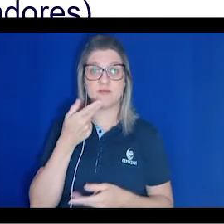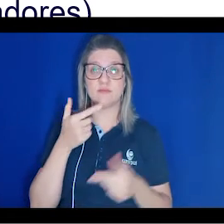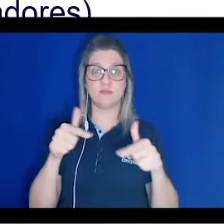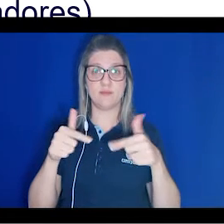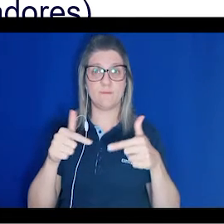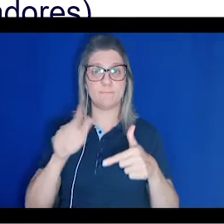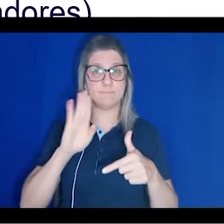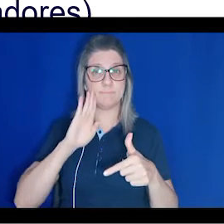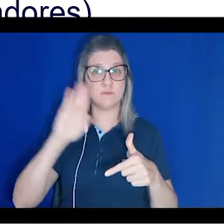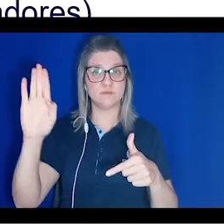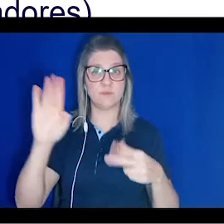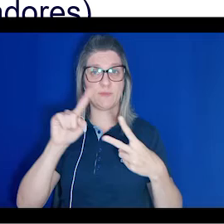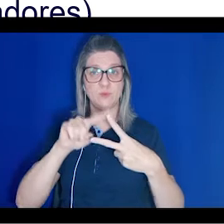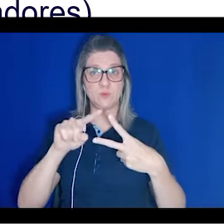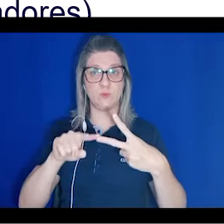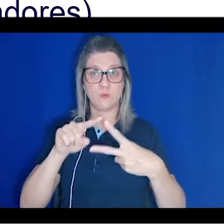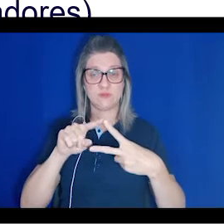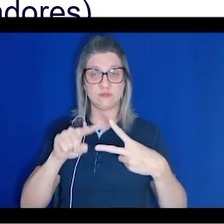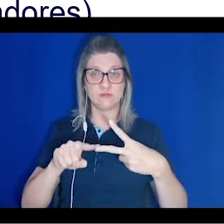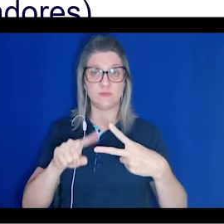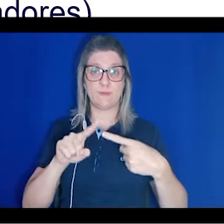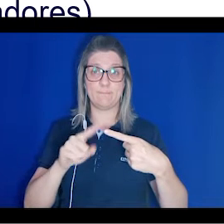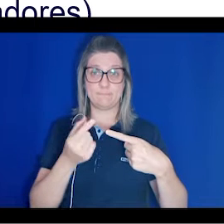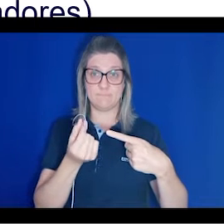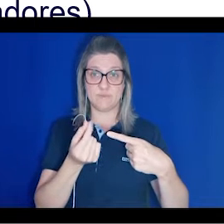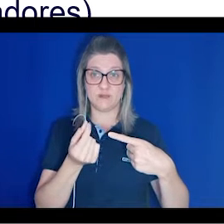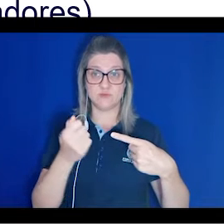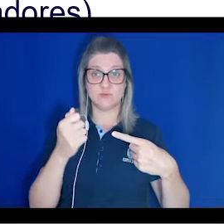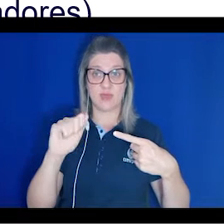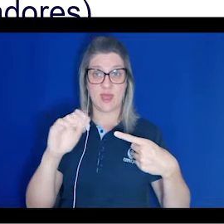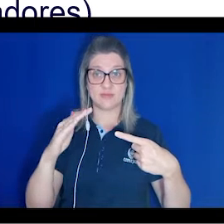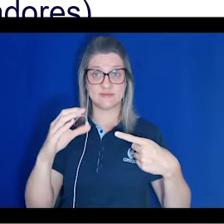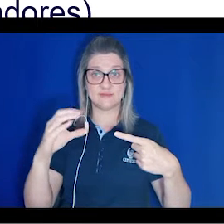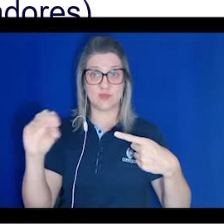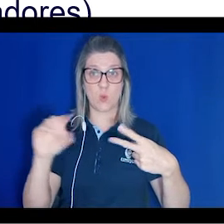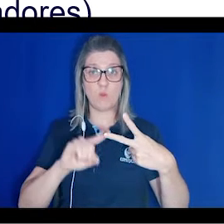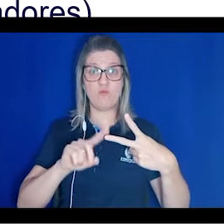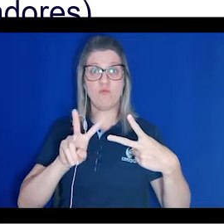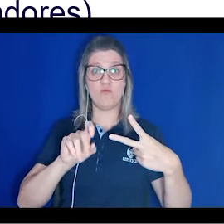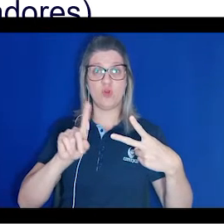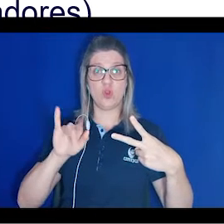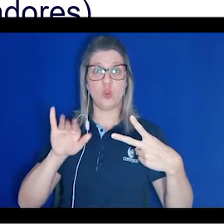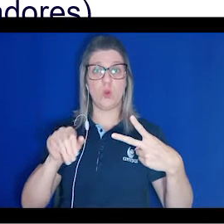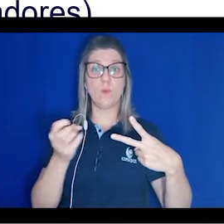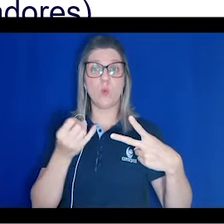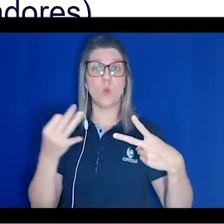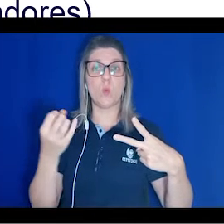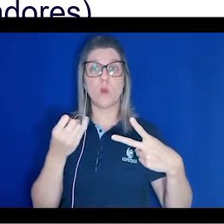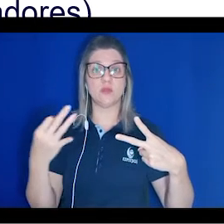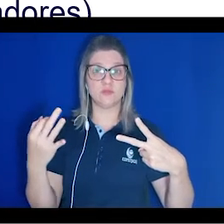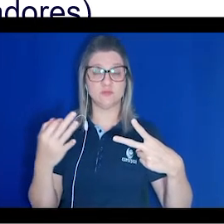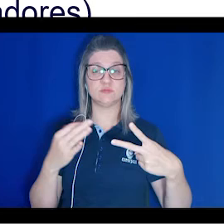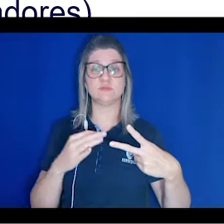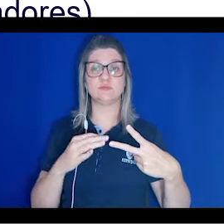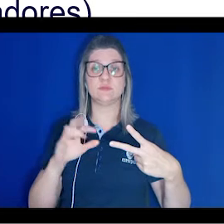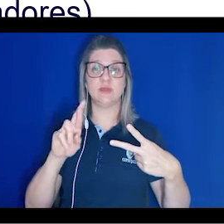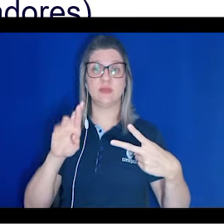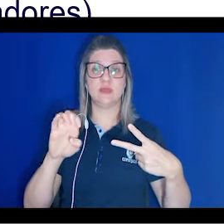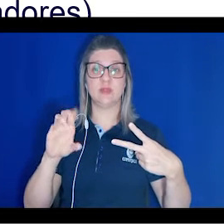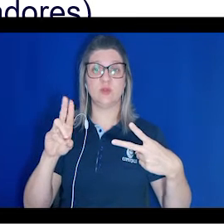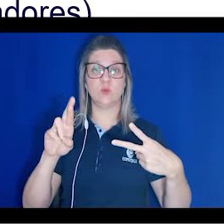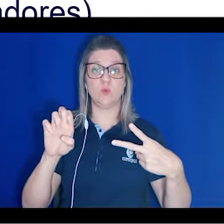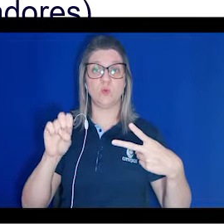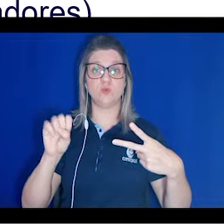principalmente com duas medidas, que são os preços das ações e o volume, ou seja, a quantidade de recursos.